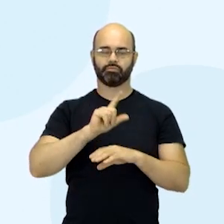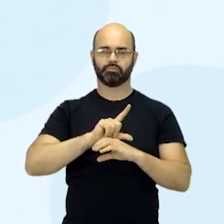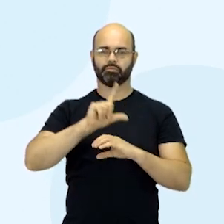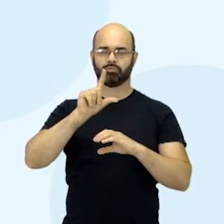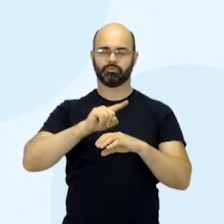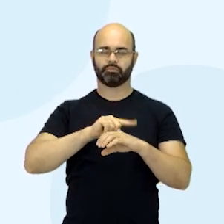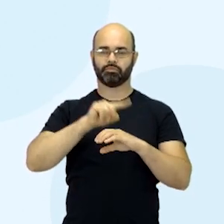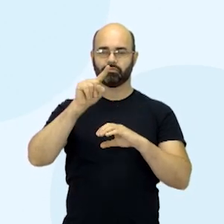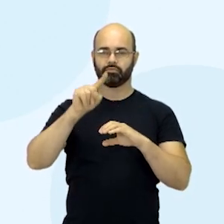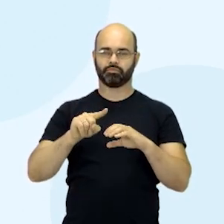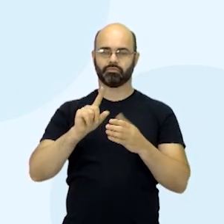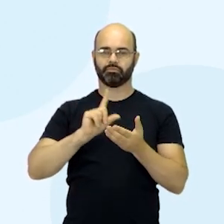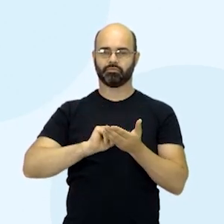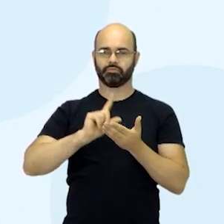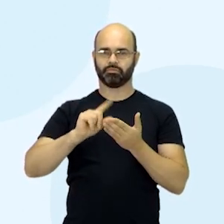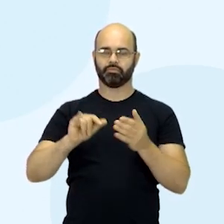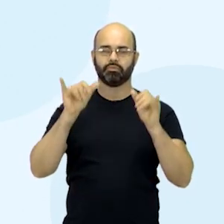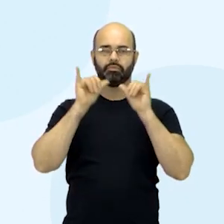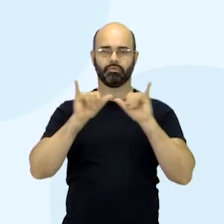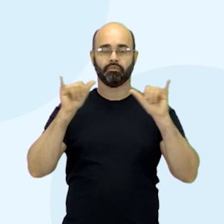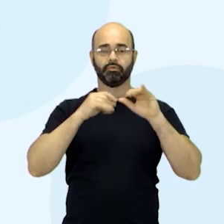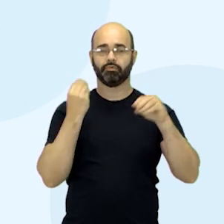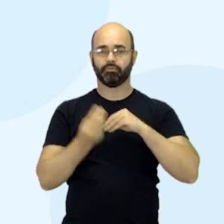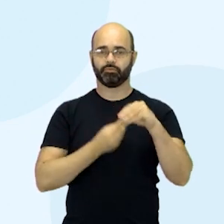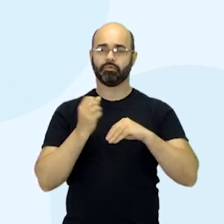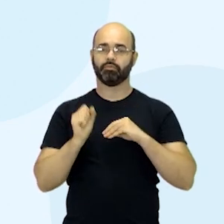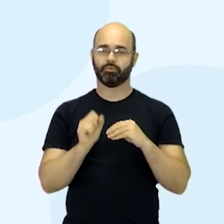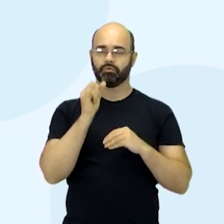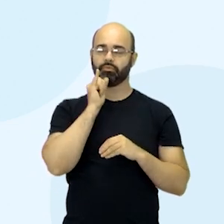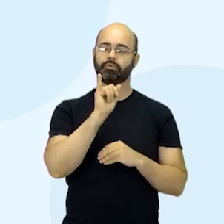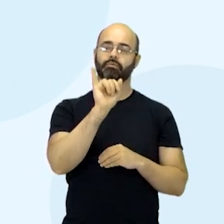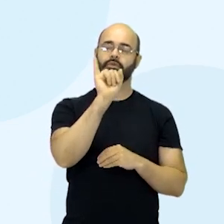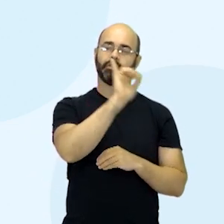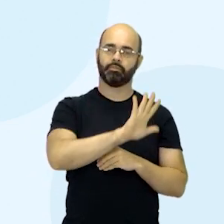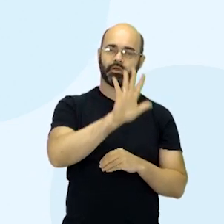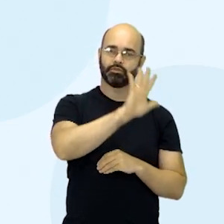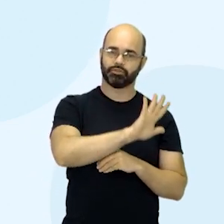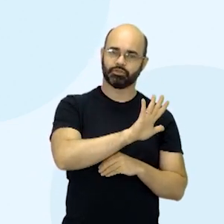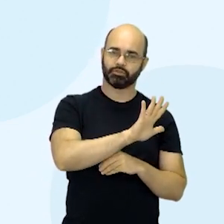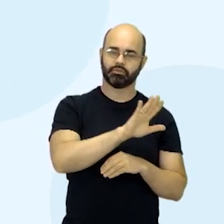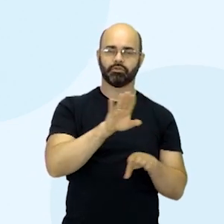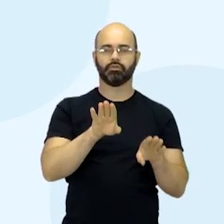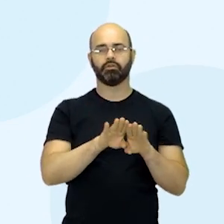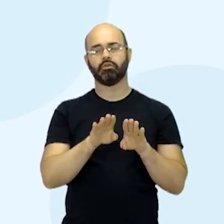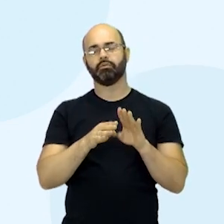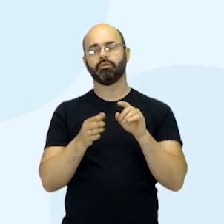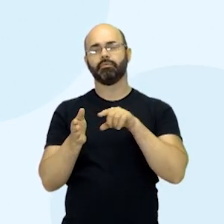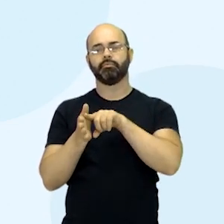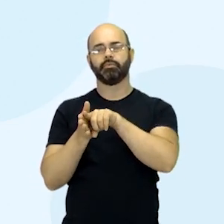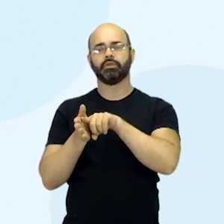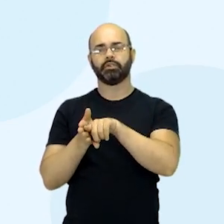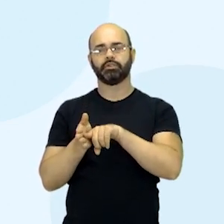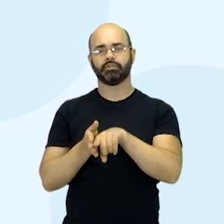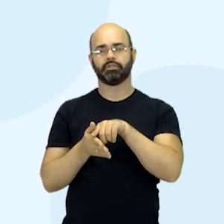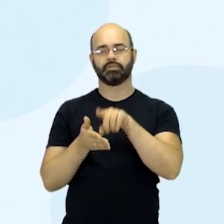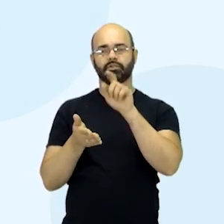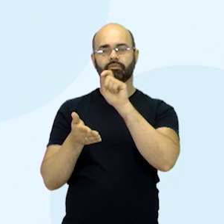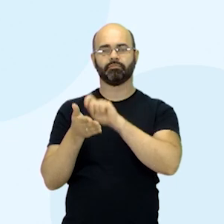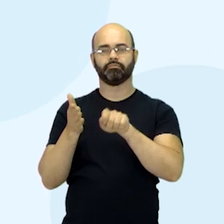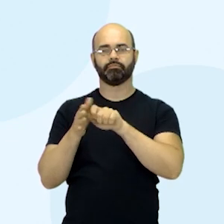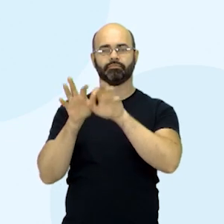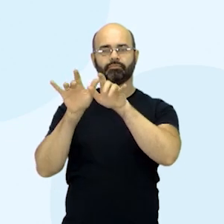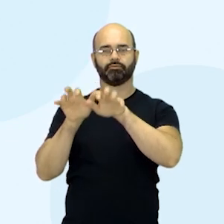também pode ser híbrido, ou seja, colocar imagens e também colocar a parte da pesquisa, na parte escrita.